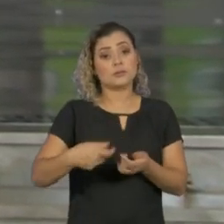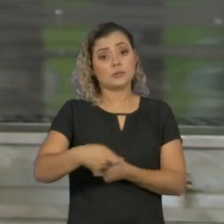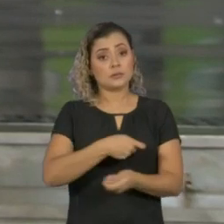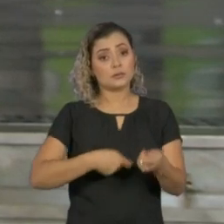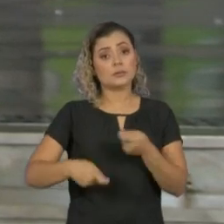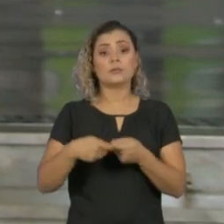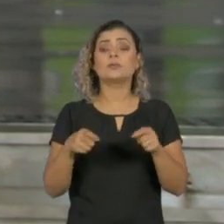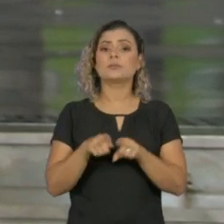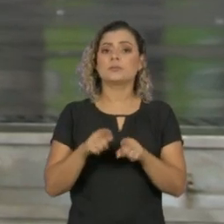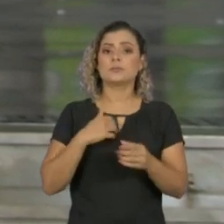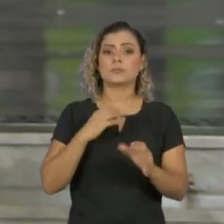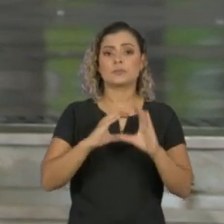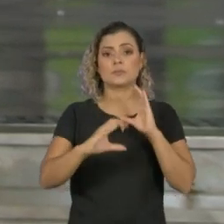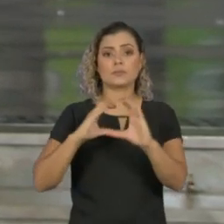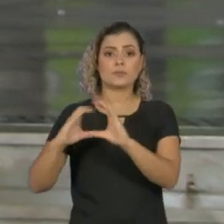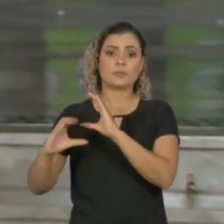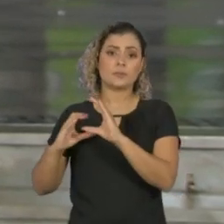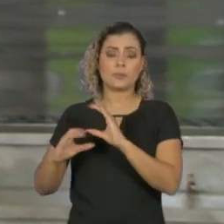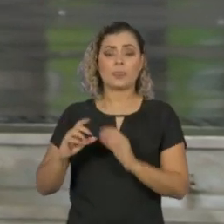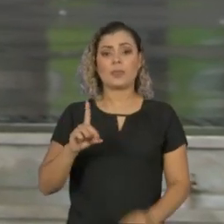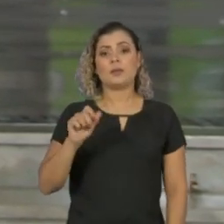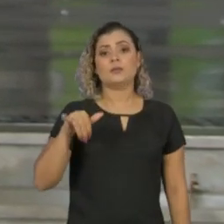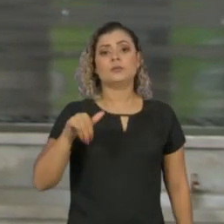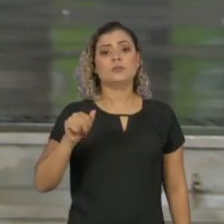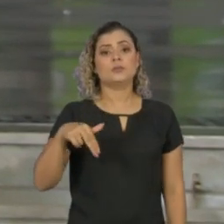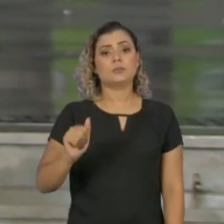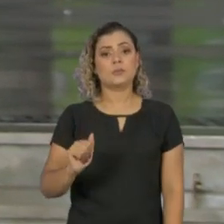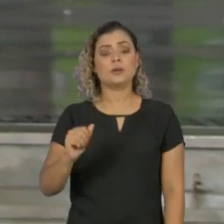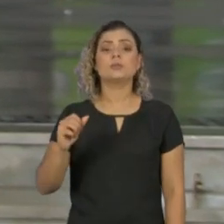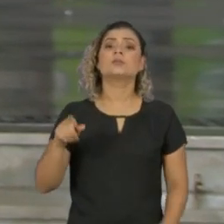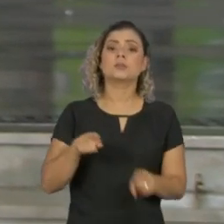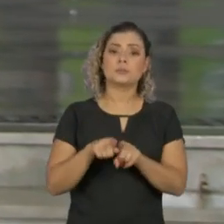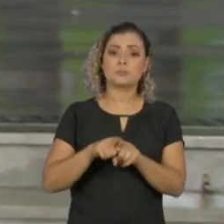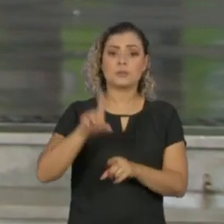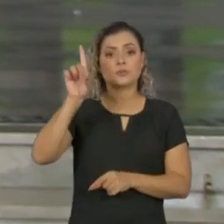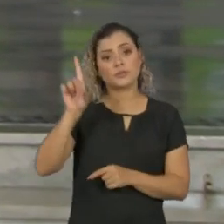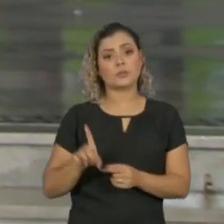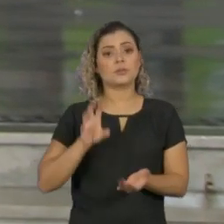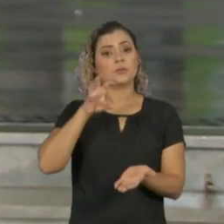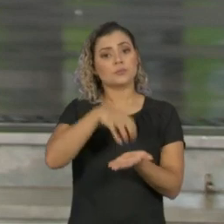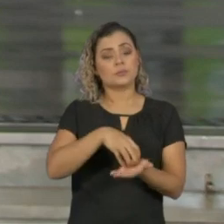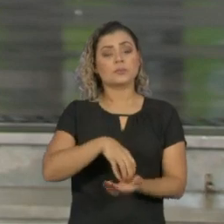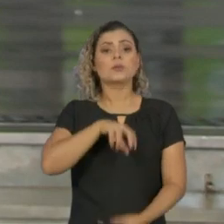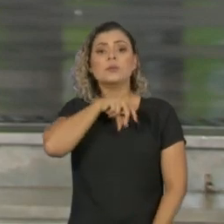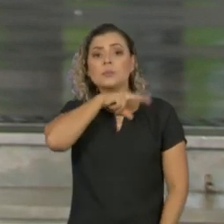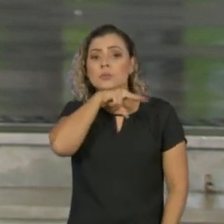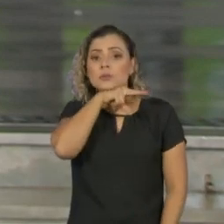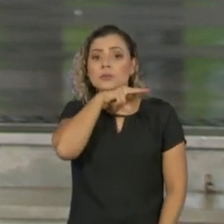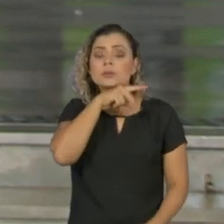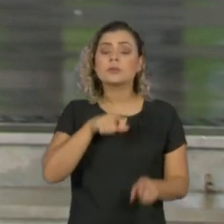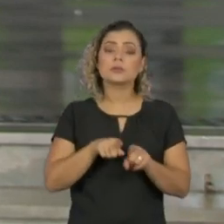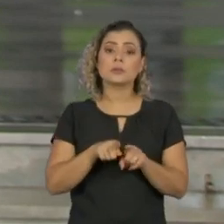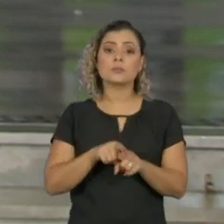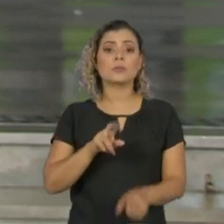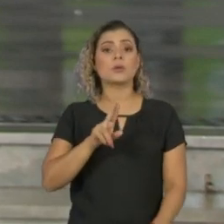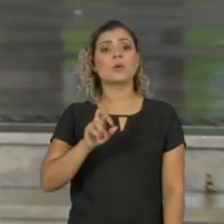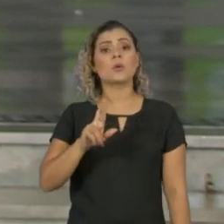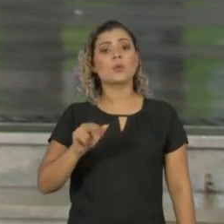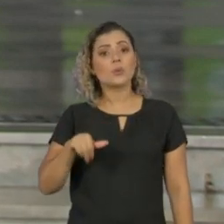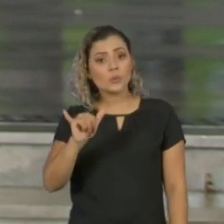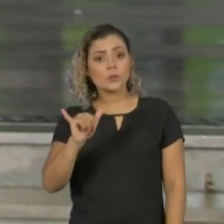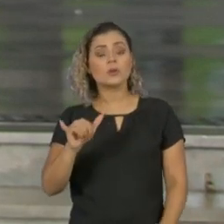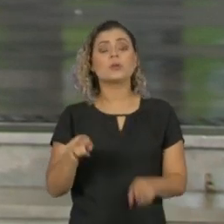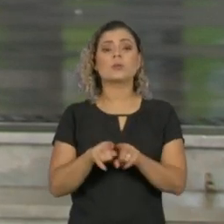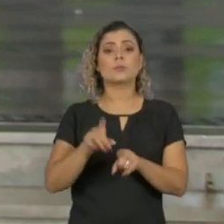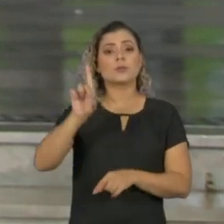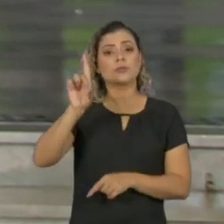Mata, secretário de Comunicação, Dimas Covas, diretor do Instituto Butantan, e Rui Ferraz,